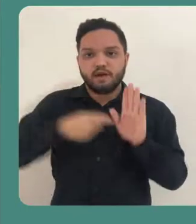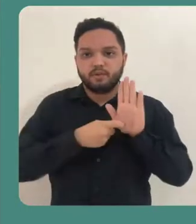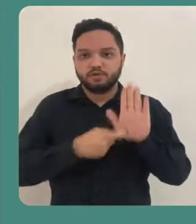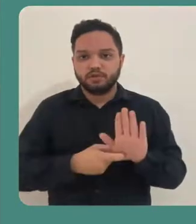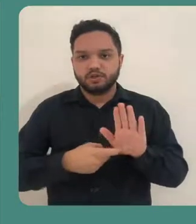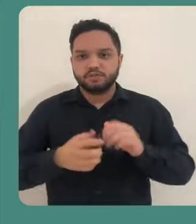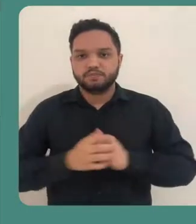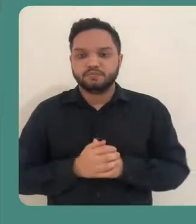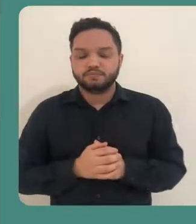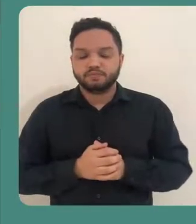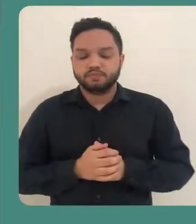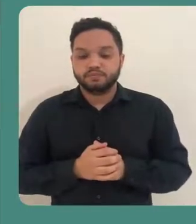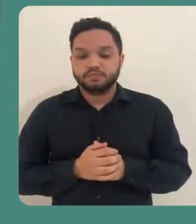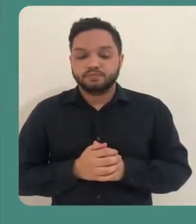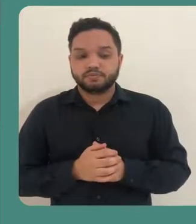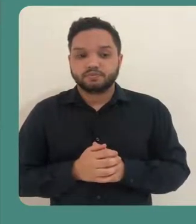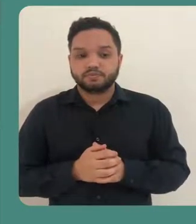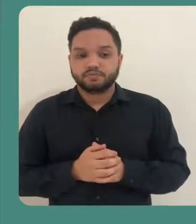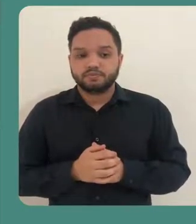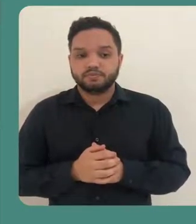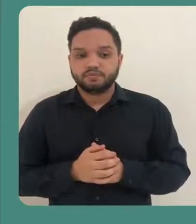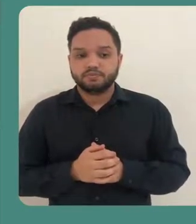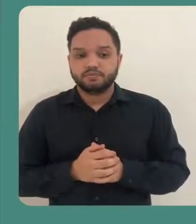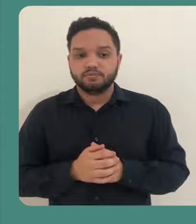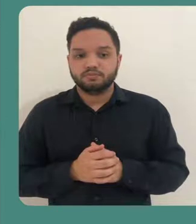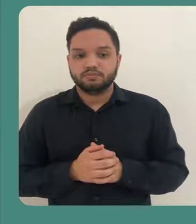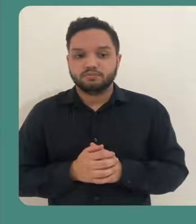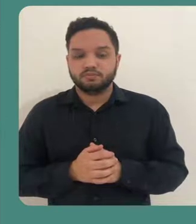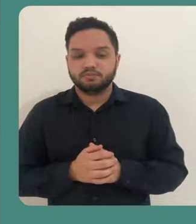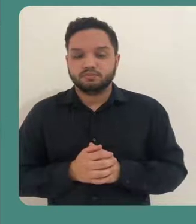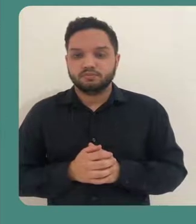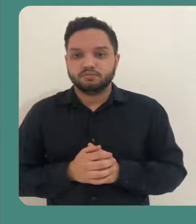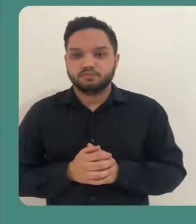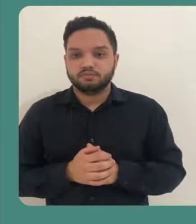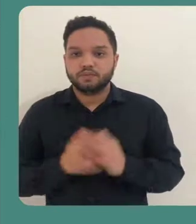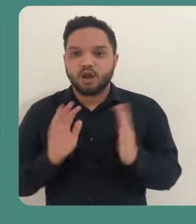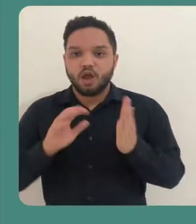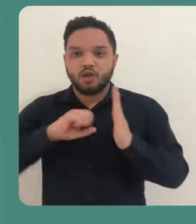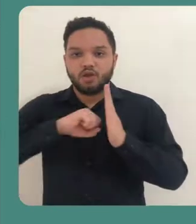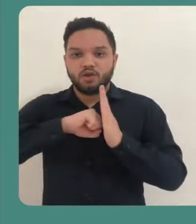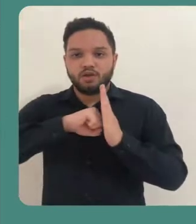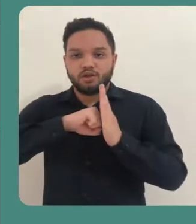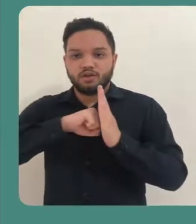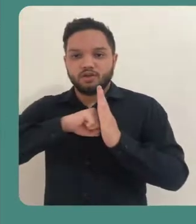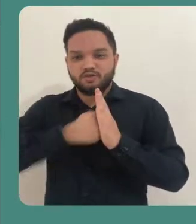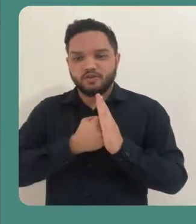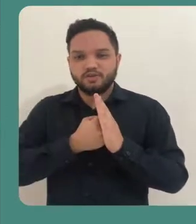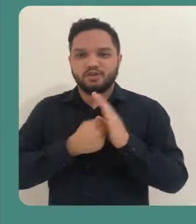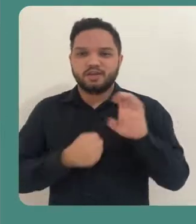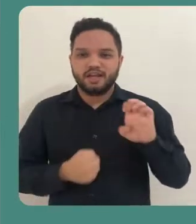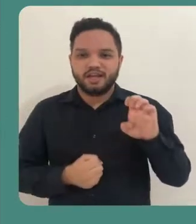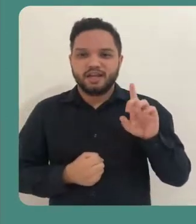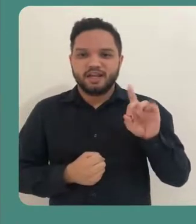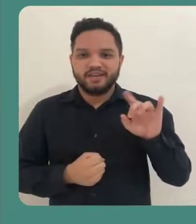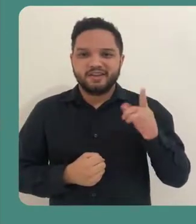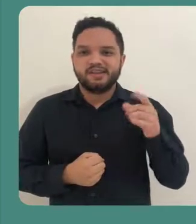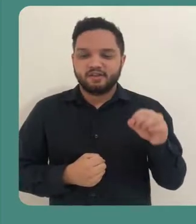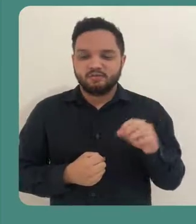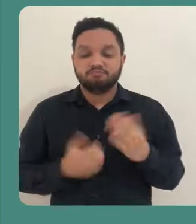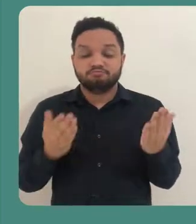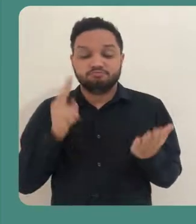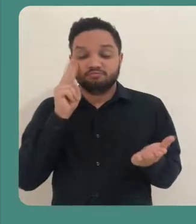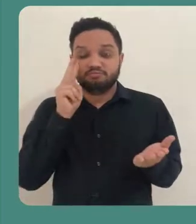eu vou desativar a edição e aqui eu vejo então o link para web conferência do big blue